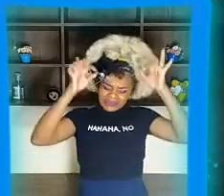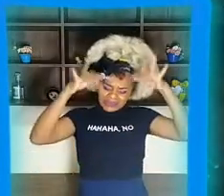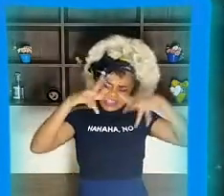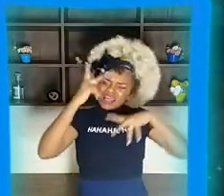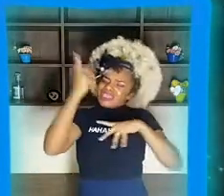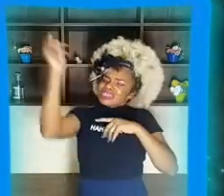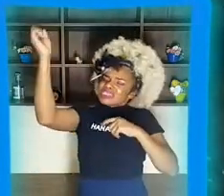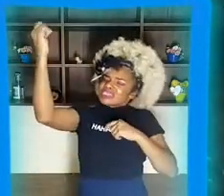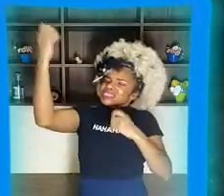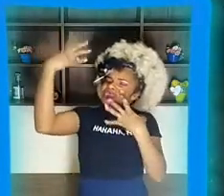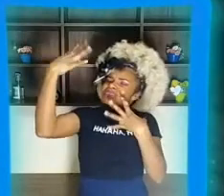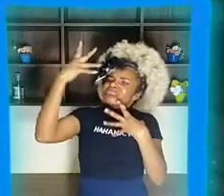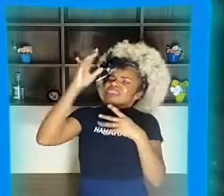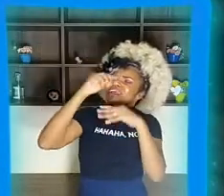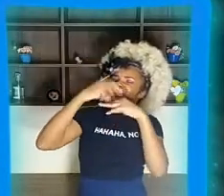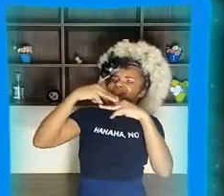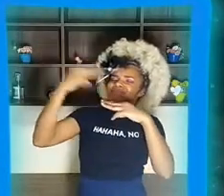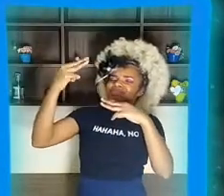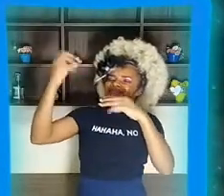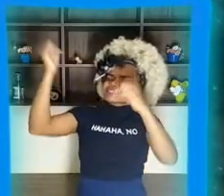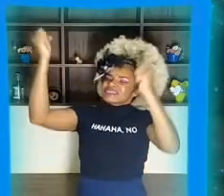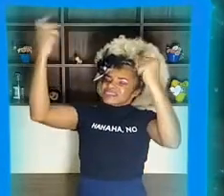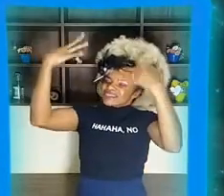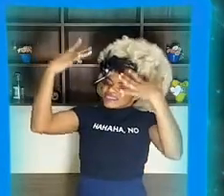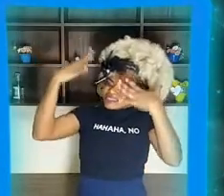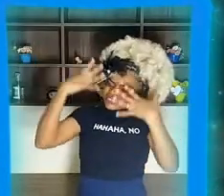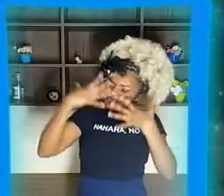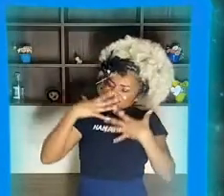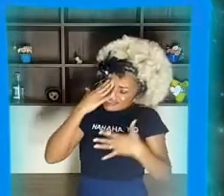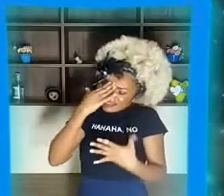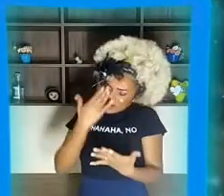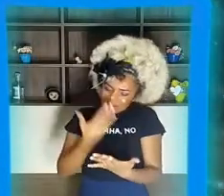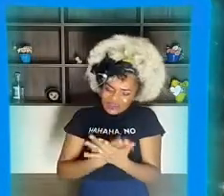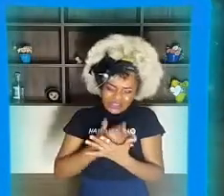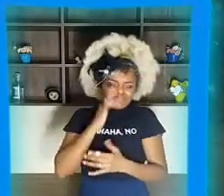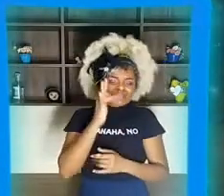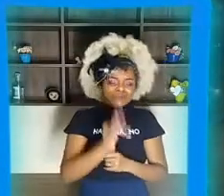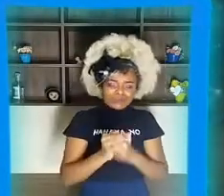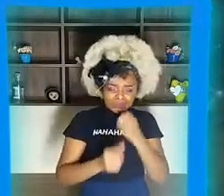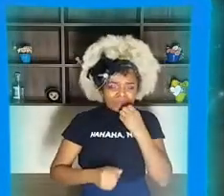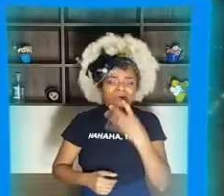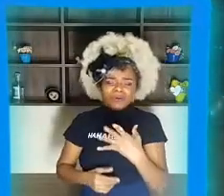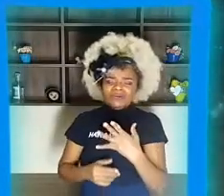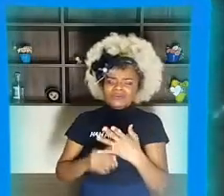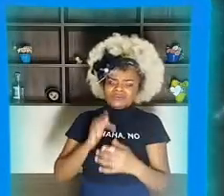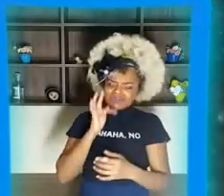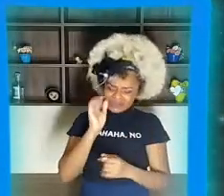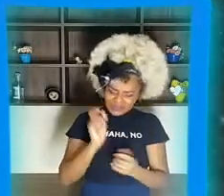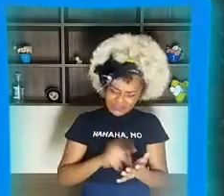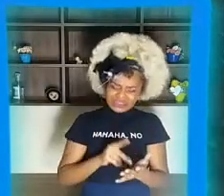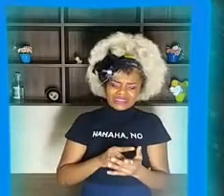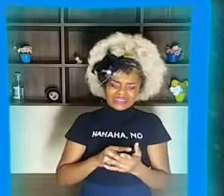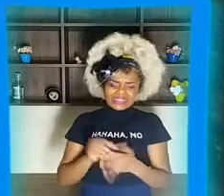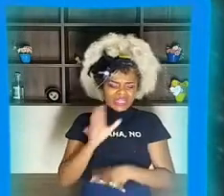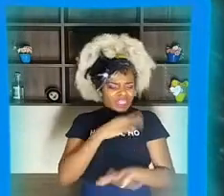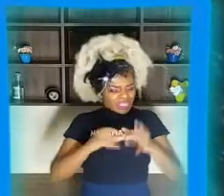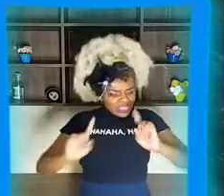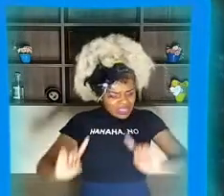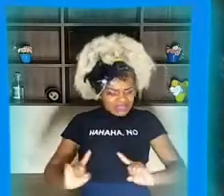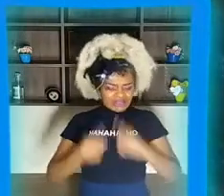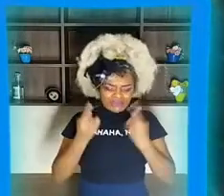luz, Mestre. Essa luz que nos traz a confiança de que o futuro é bom, de que todos esses desafios